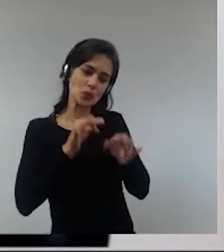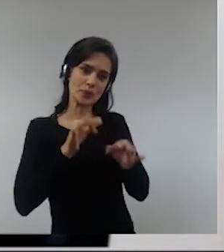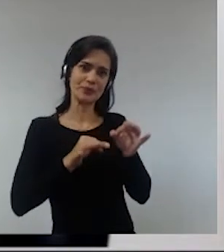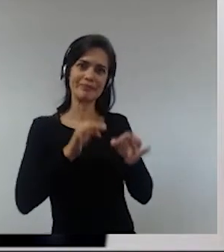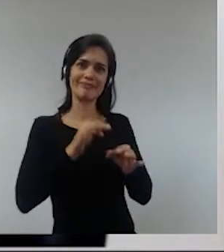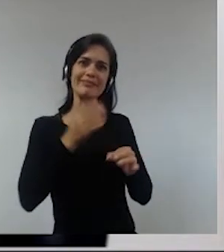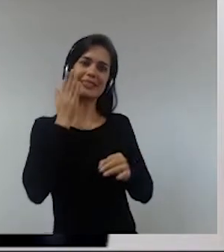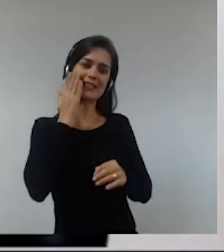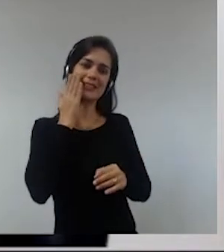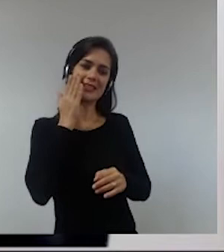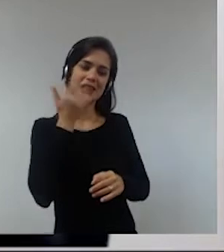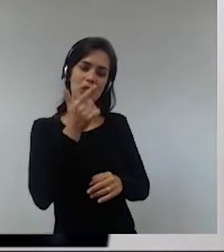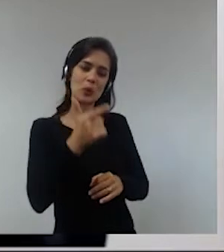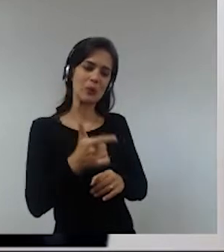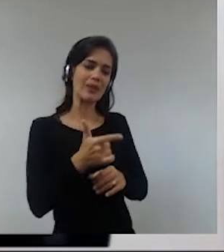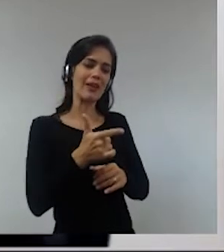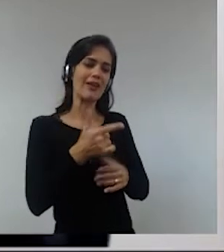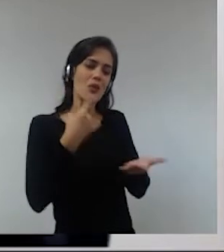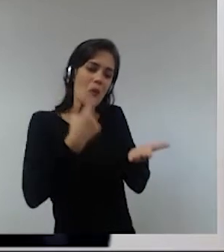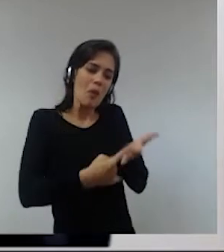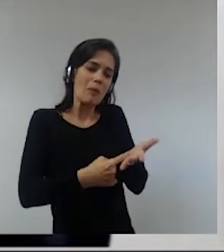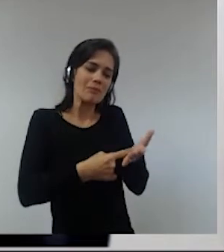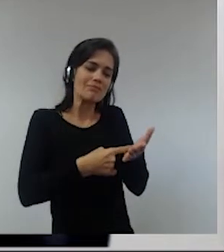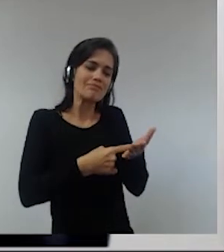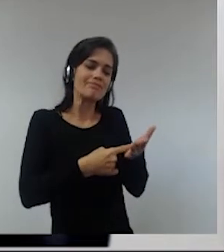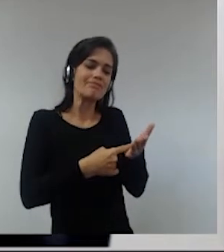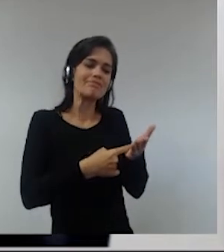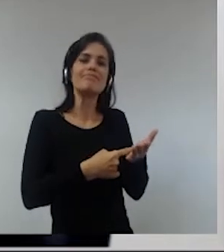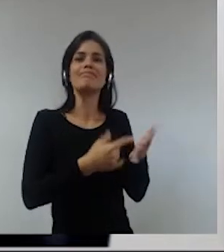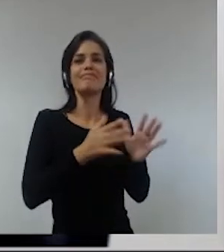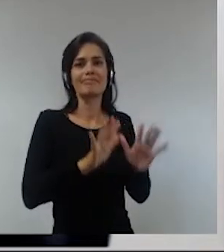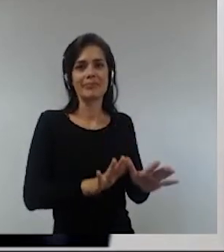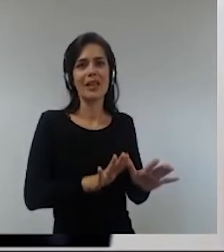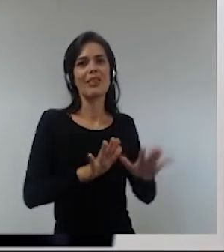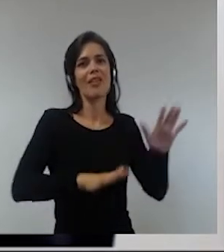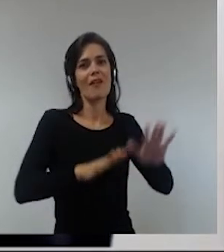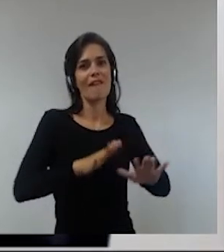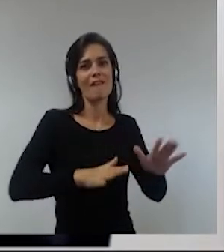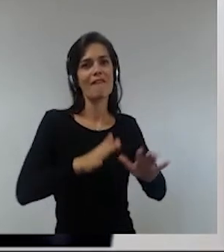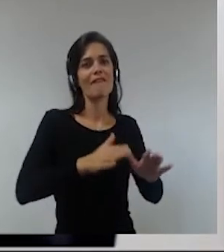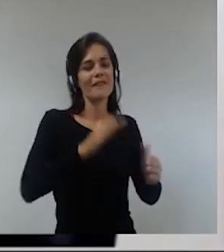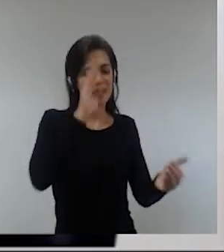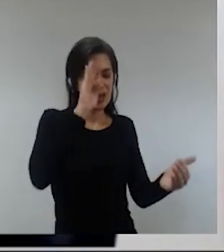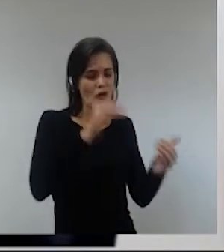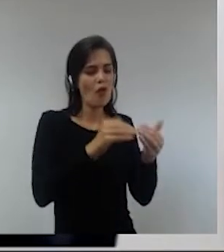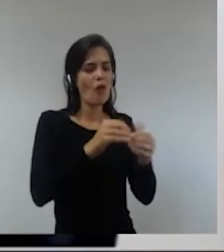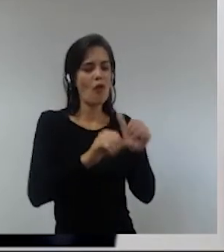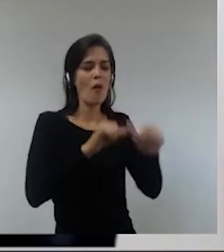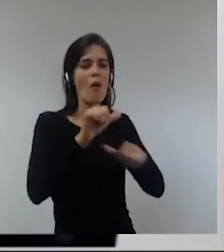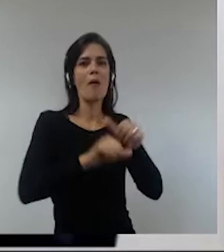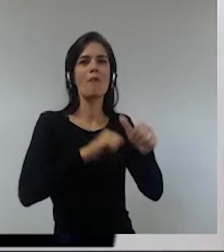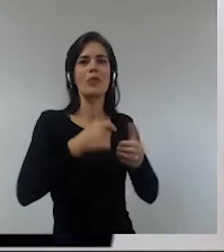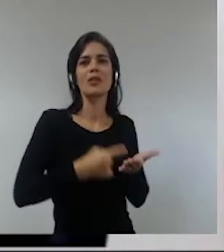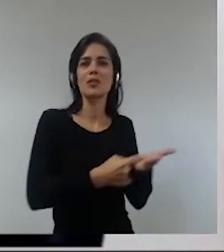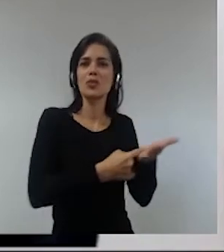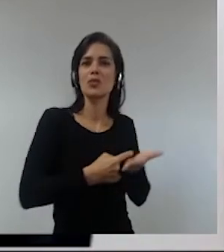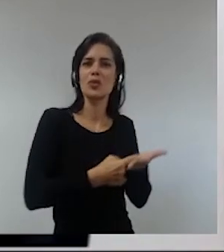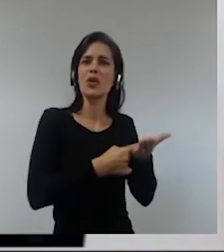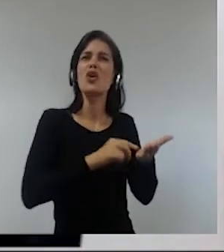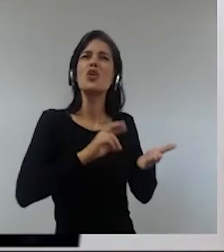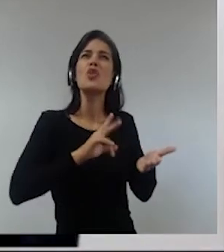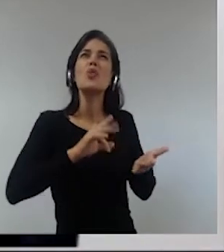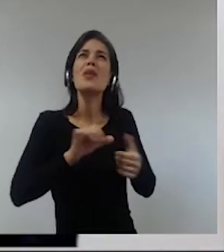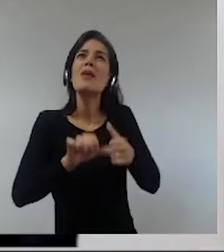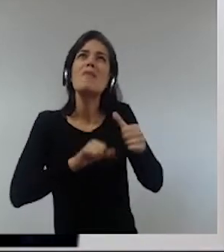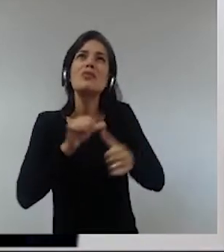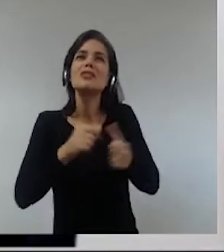receber da forma que está, talvez ele concorde com a modificação daquele acordo. Não é com a modificação do acordo,